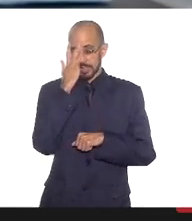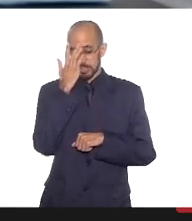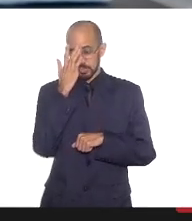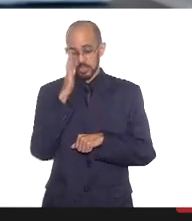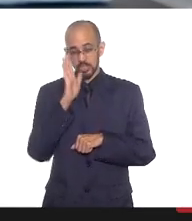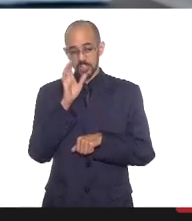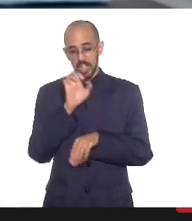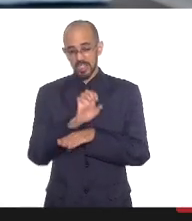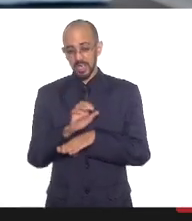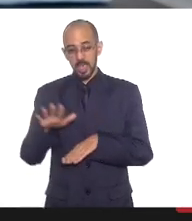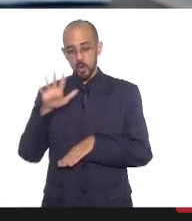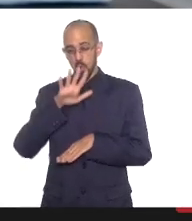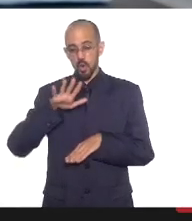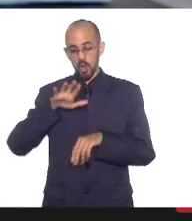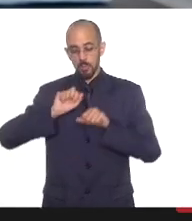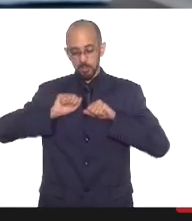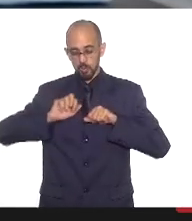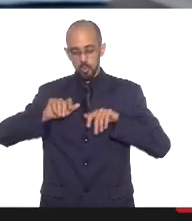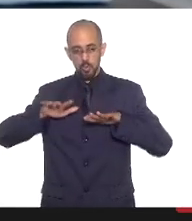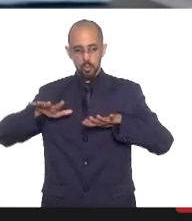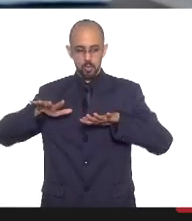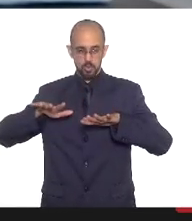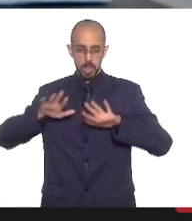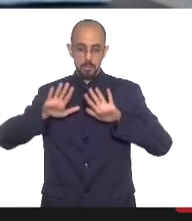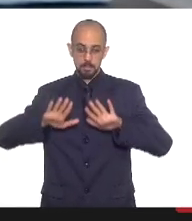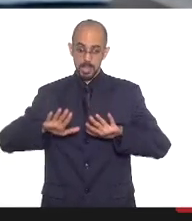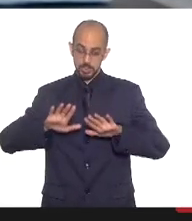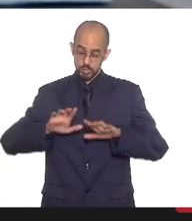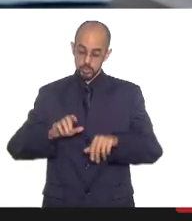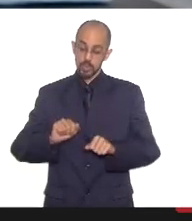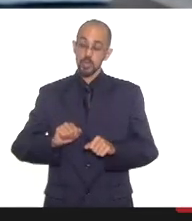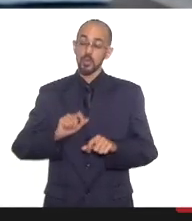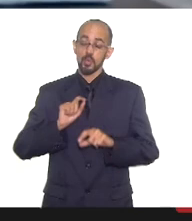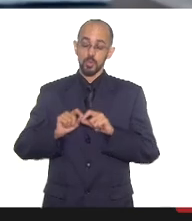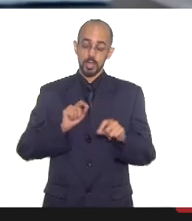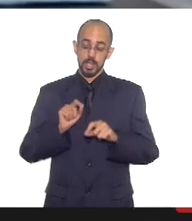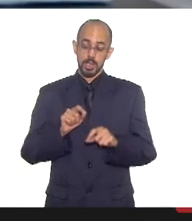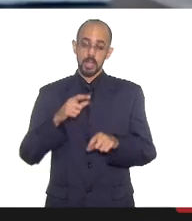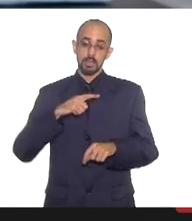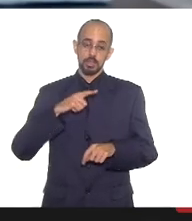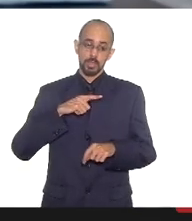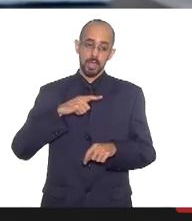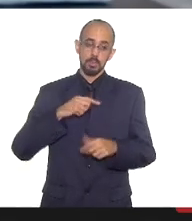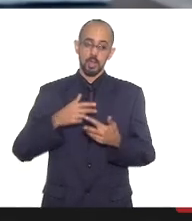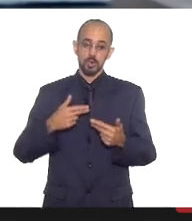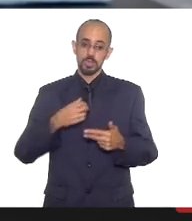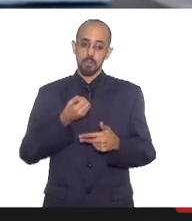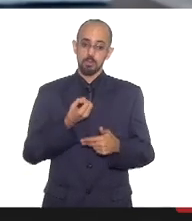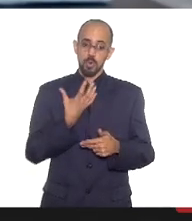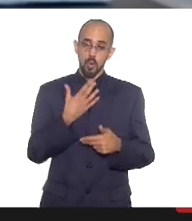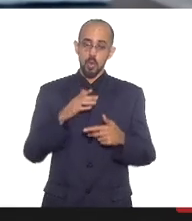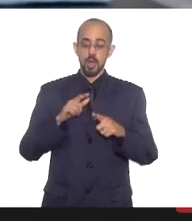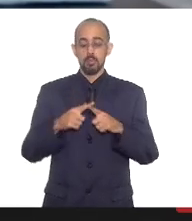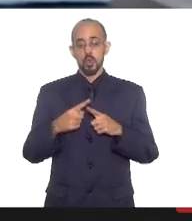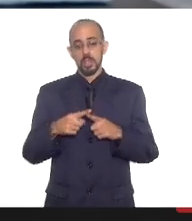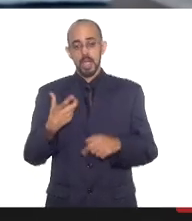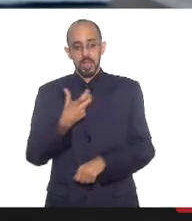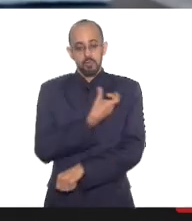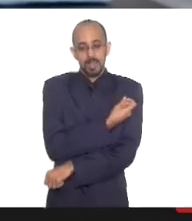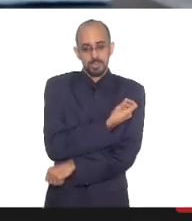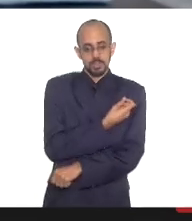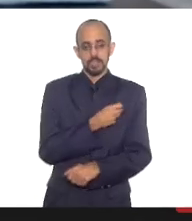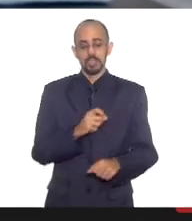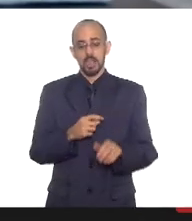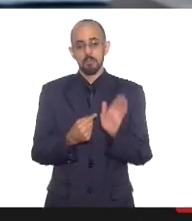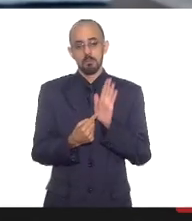da Europa O Outro Lado a Lado Bom da história é que as vacinas tem se mostrado esse cara